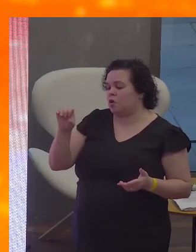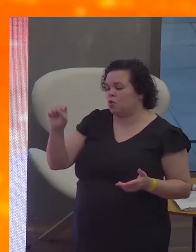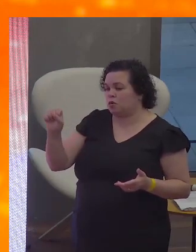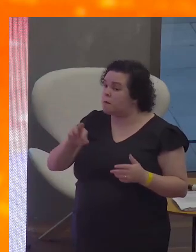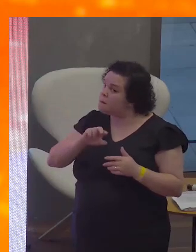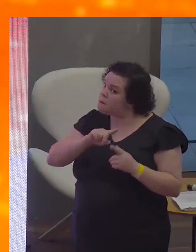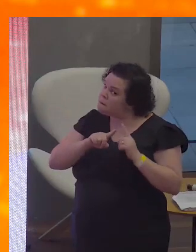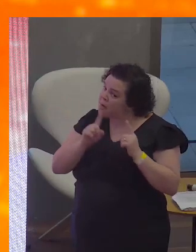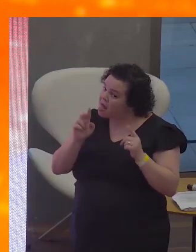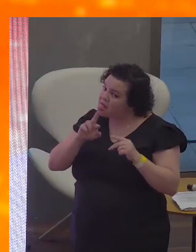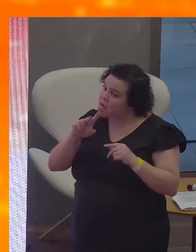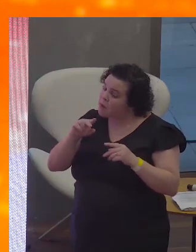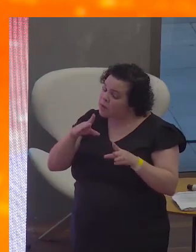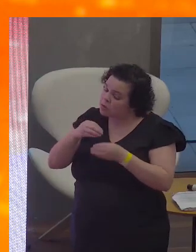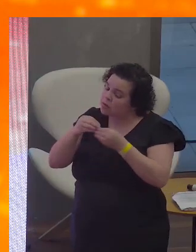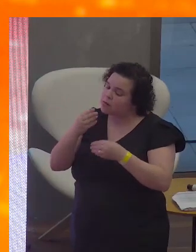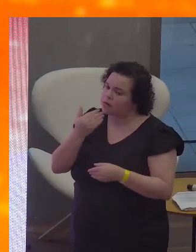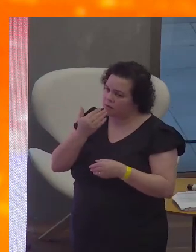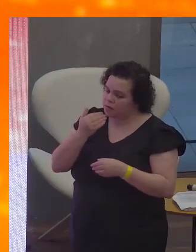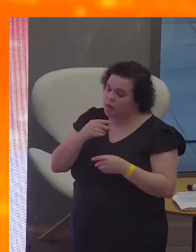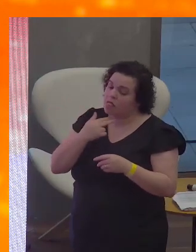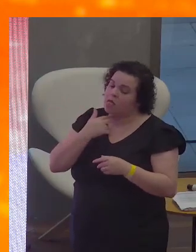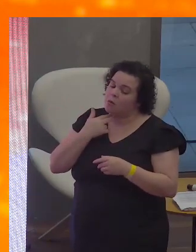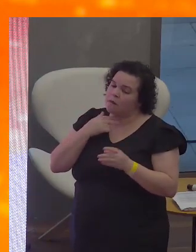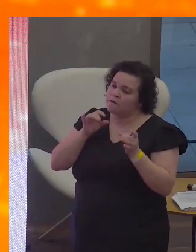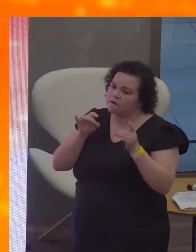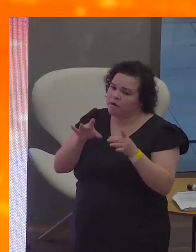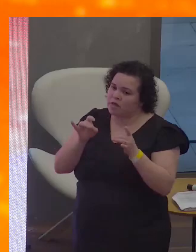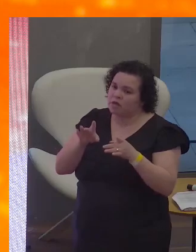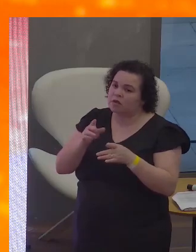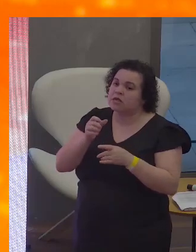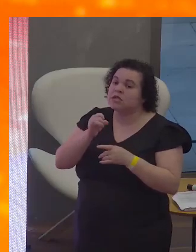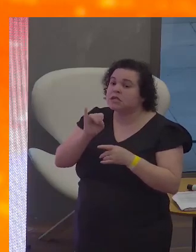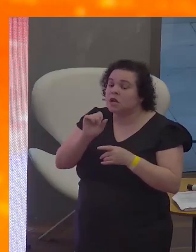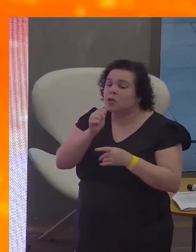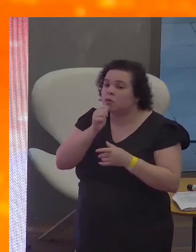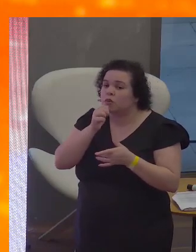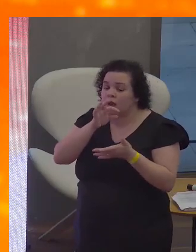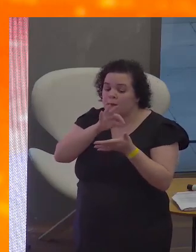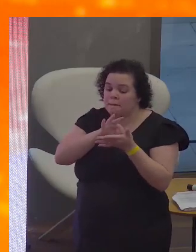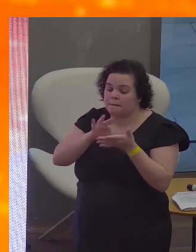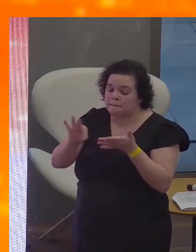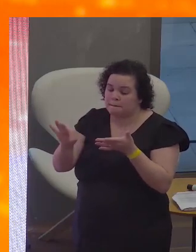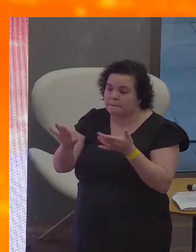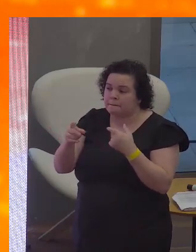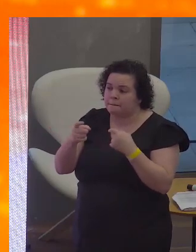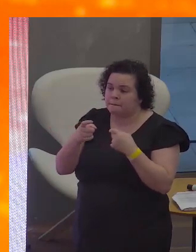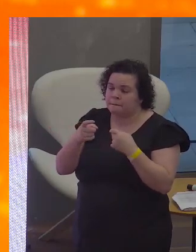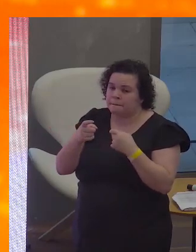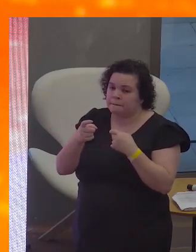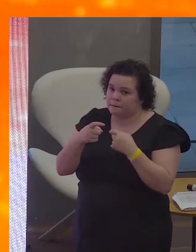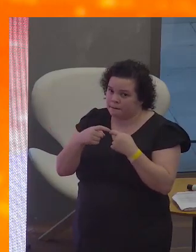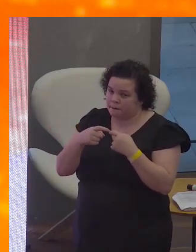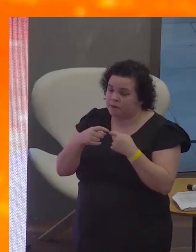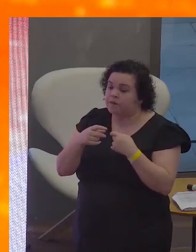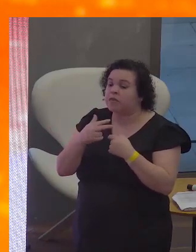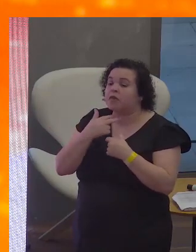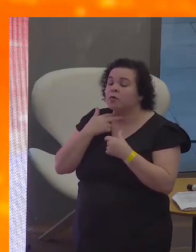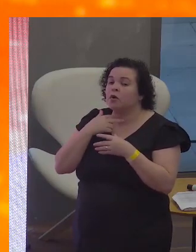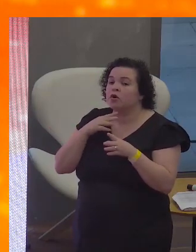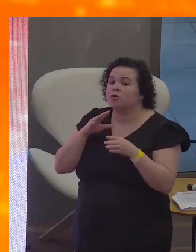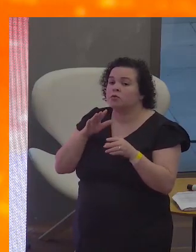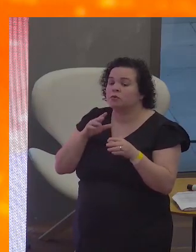alimentar. Então, não podem ser vendidos sem prescrição e não podem ser colocados